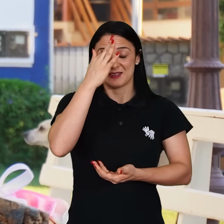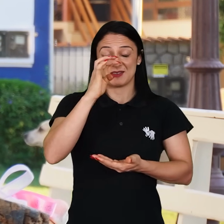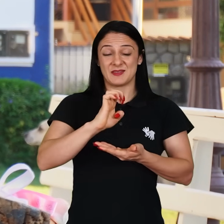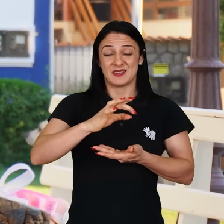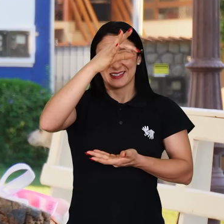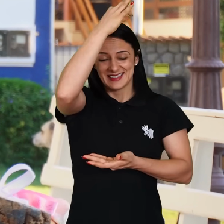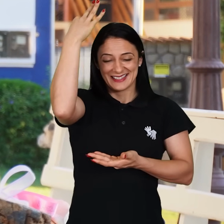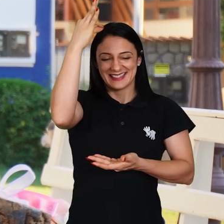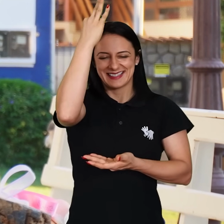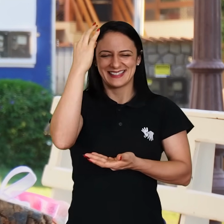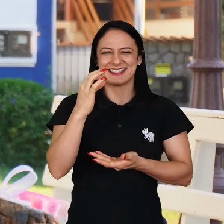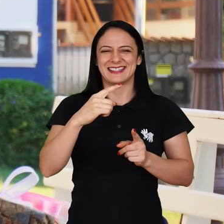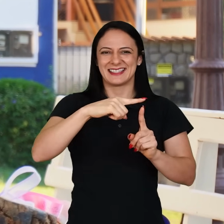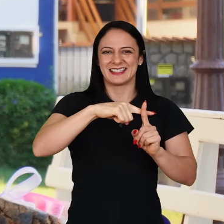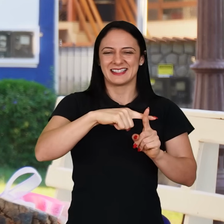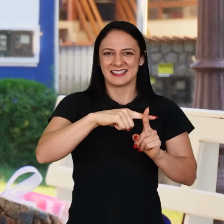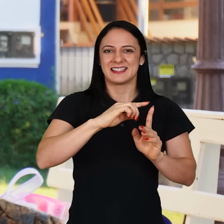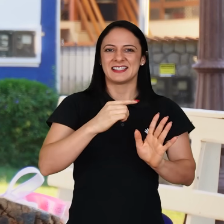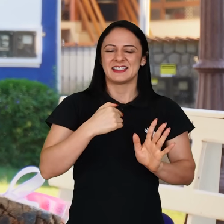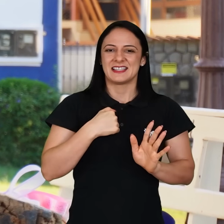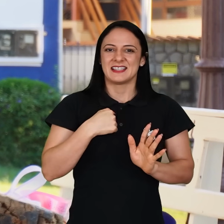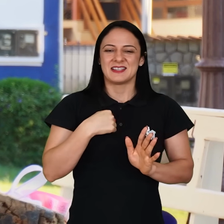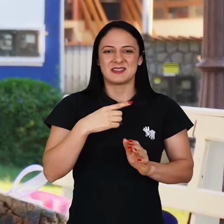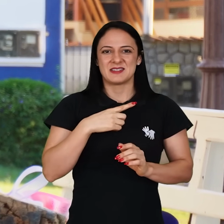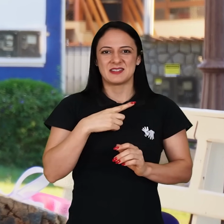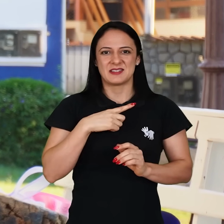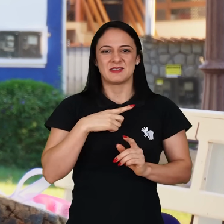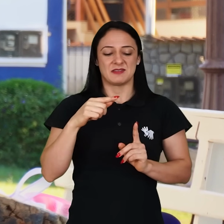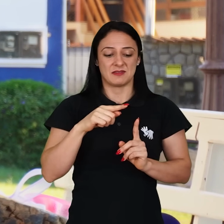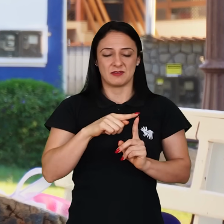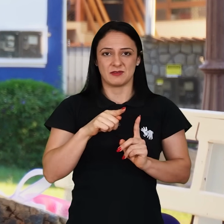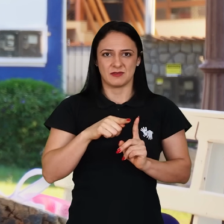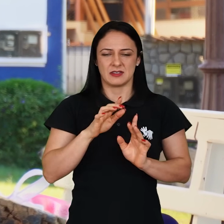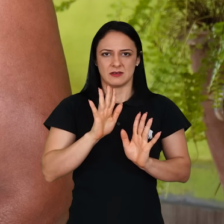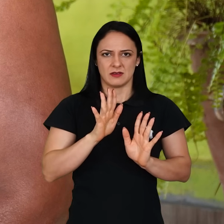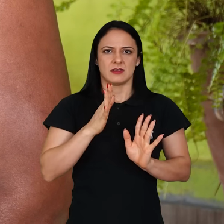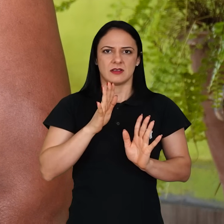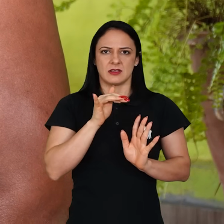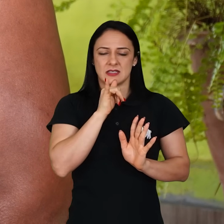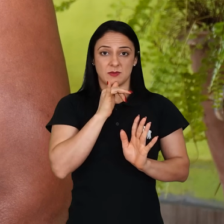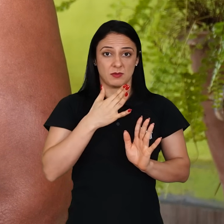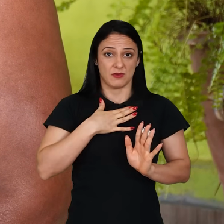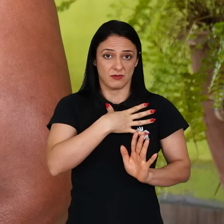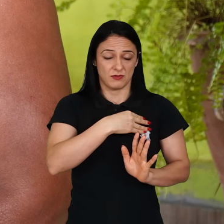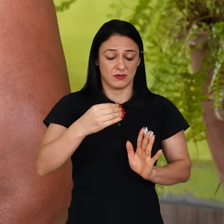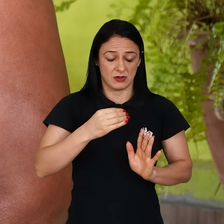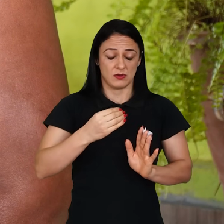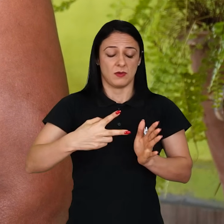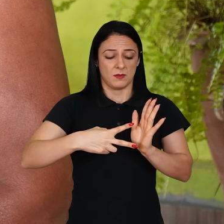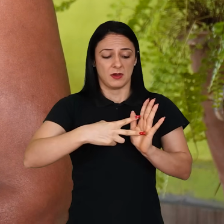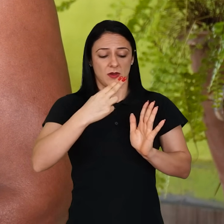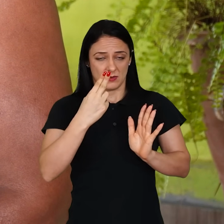Muita fé com a minha santa, que é a Santa Cruz Queimada, que eu tive um menino com 4 anos, ele operou de hérnia.